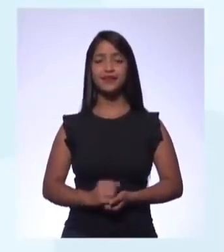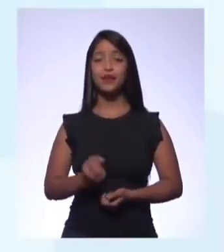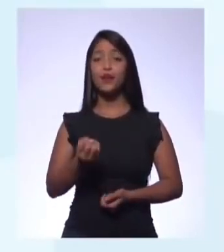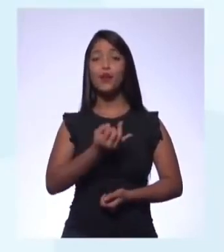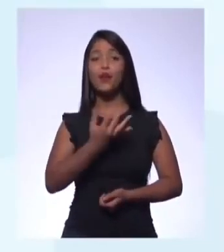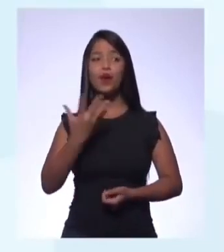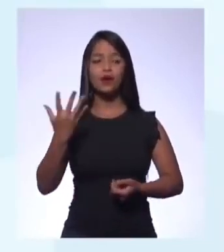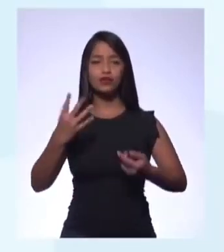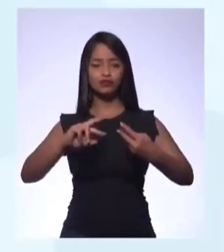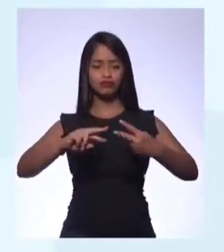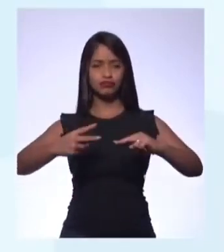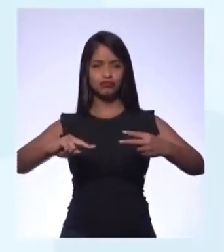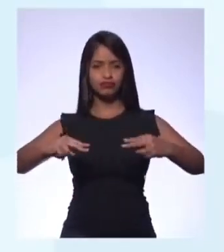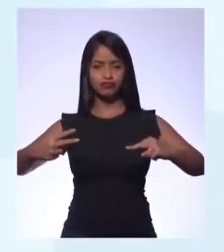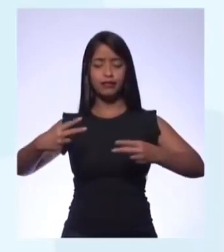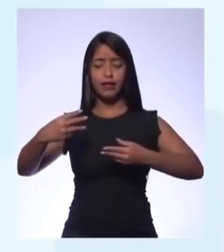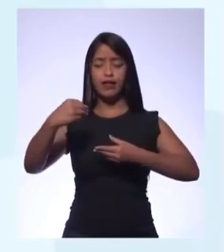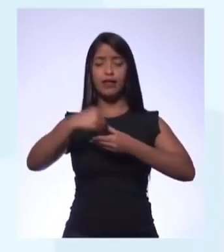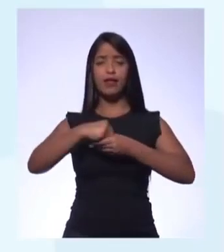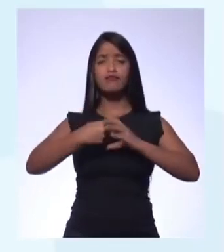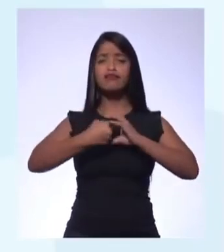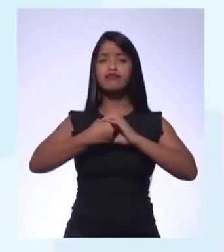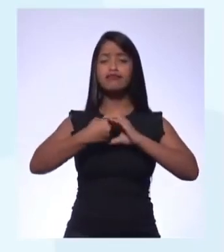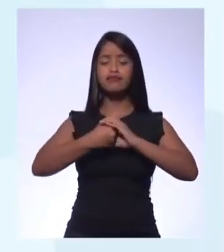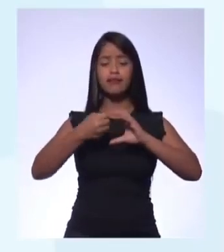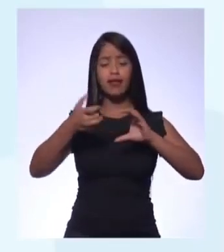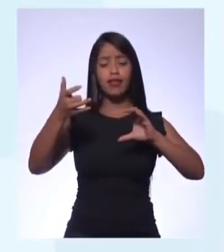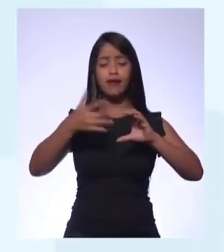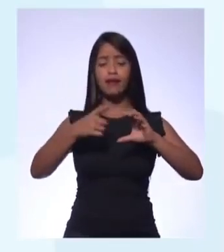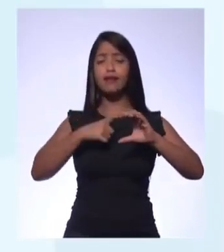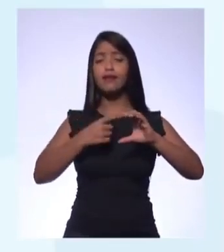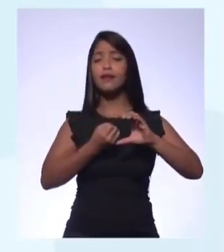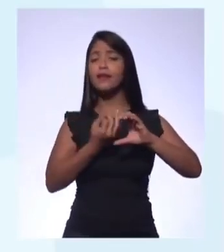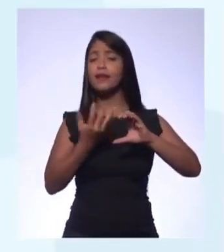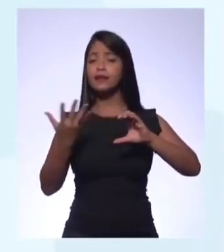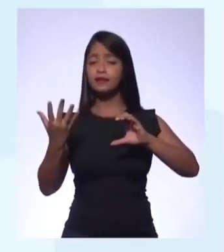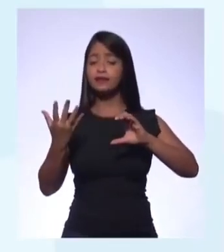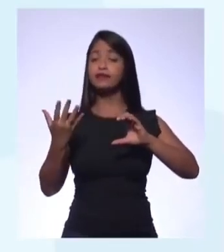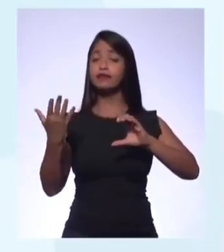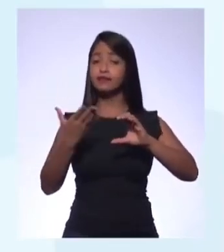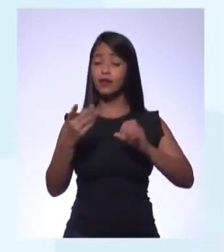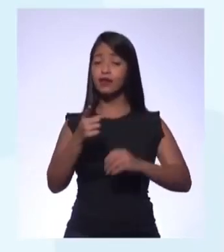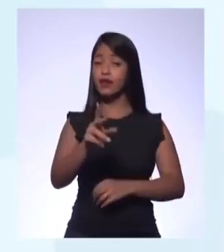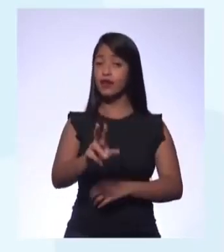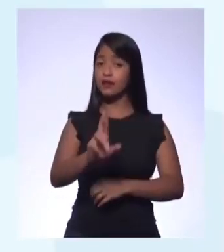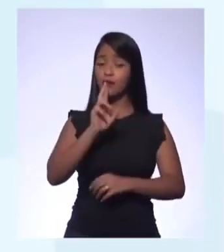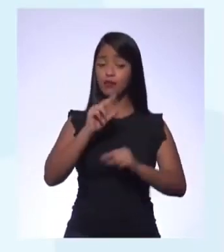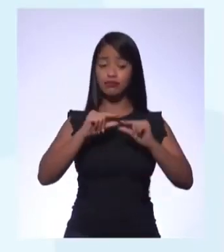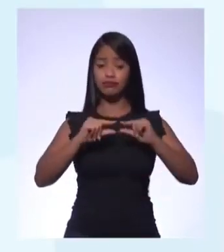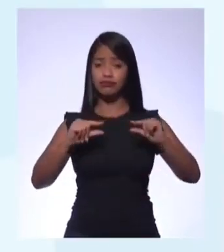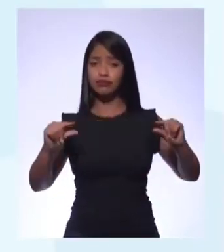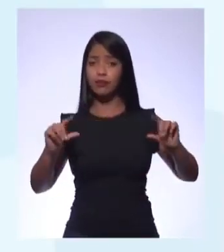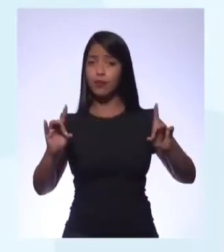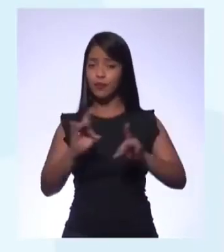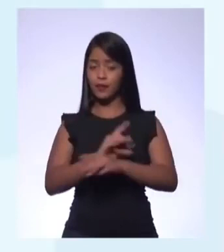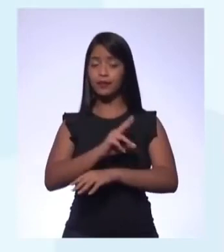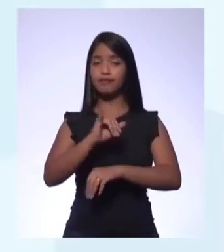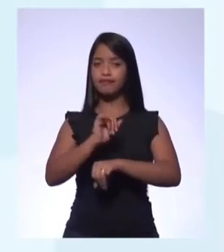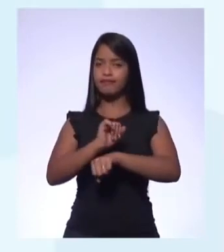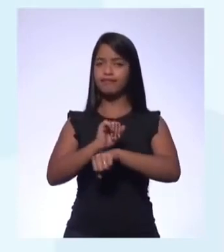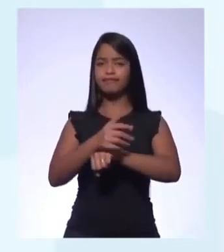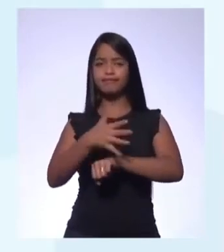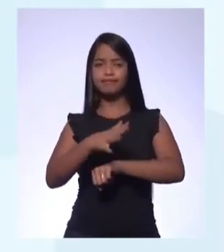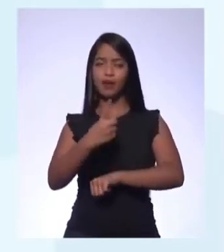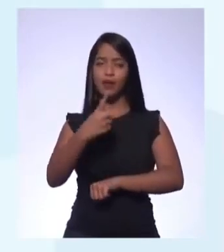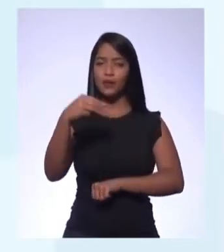Quantos cromossomos tem numa célula humana? Nós demos resposta completa. Então, você vai ter aí aproximadamente um minutinho para